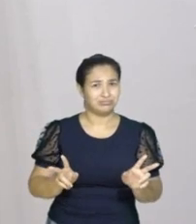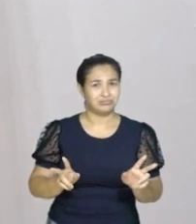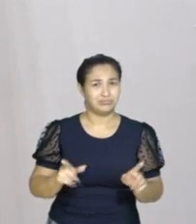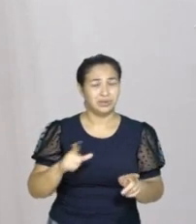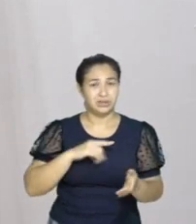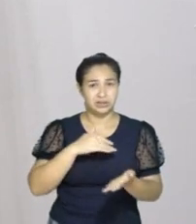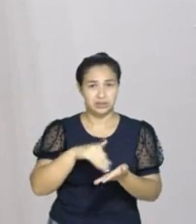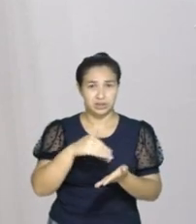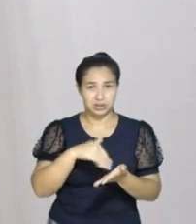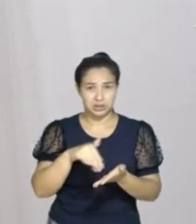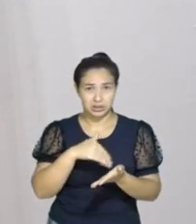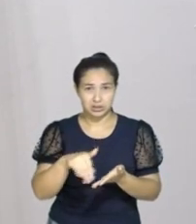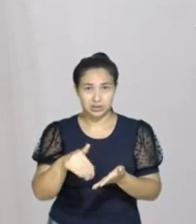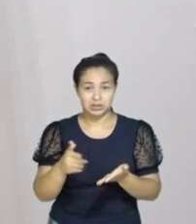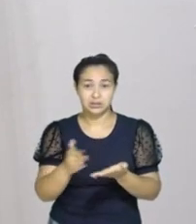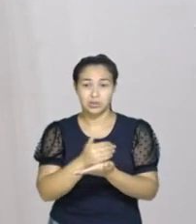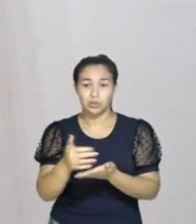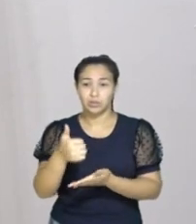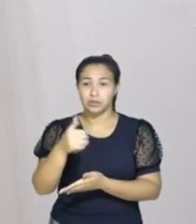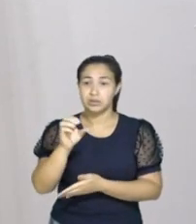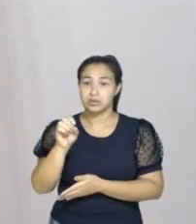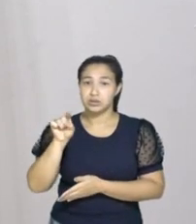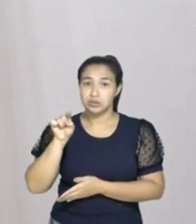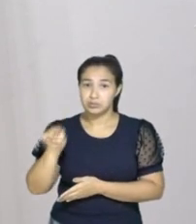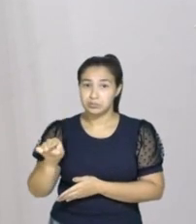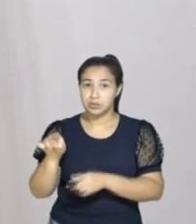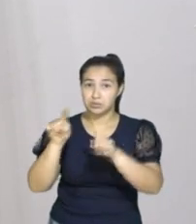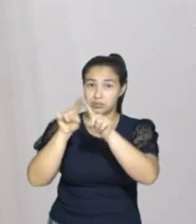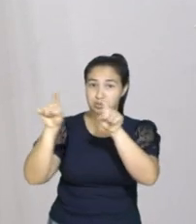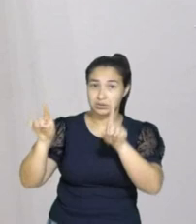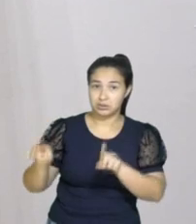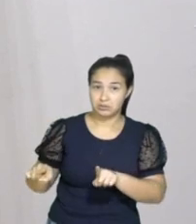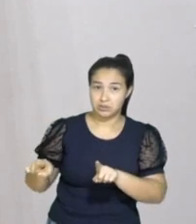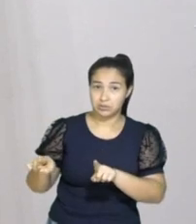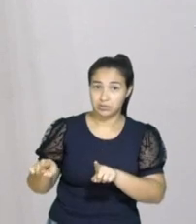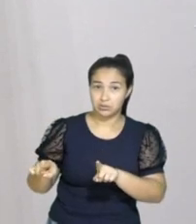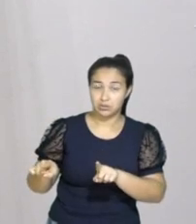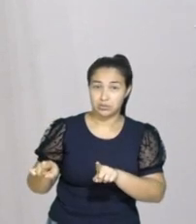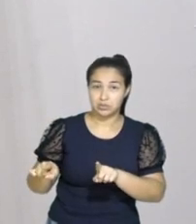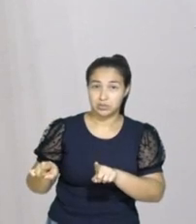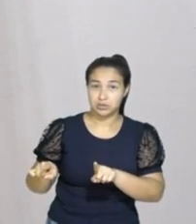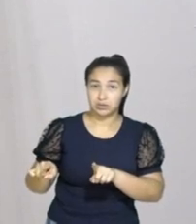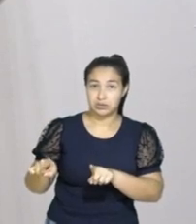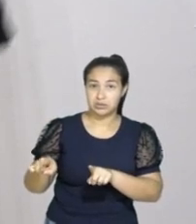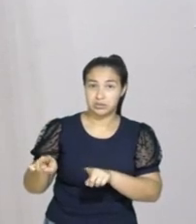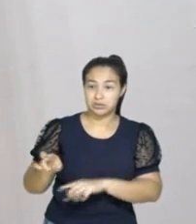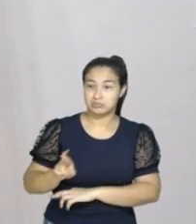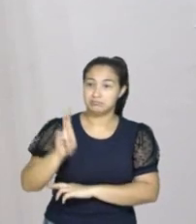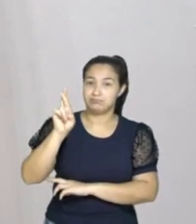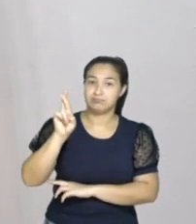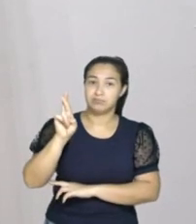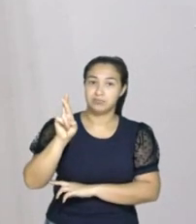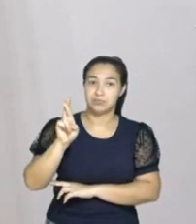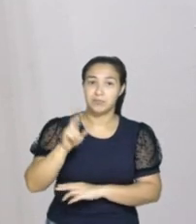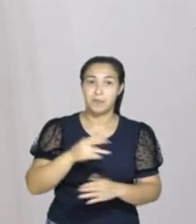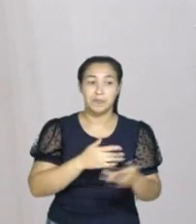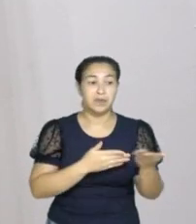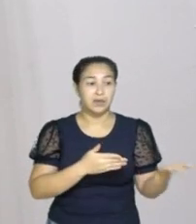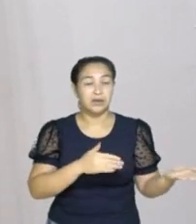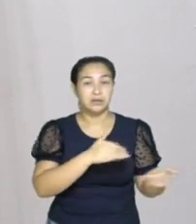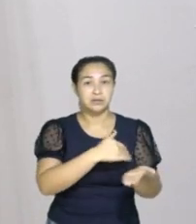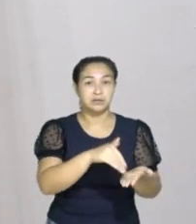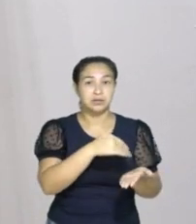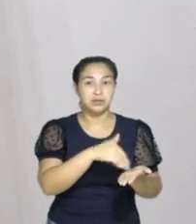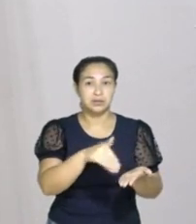gratificações de 10 mil reais para servidores um cargo chefia e nós temos secretarias